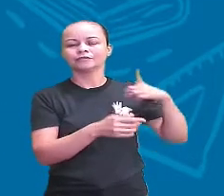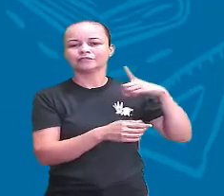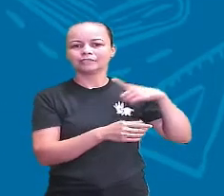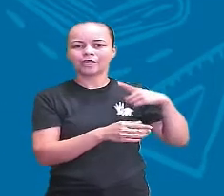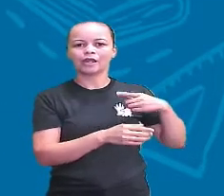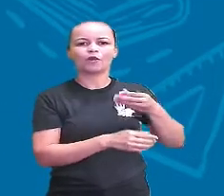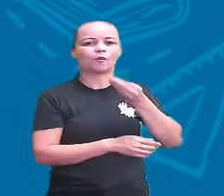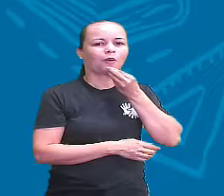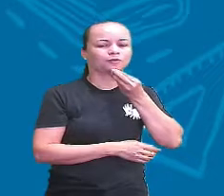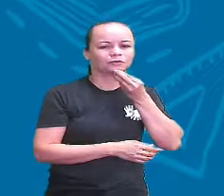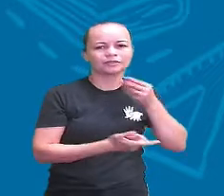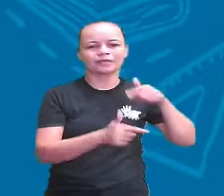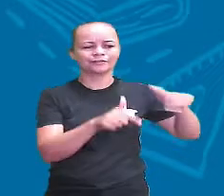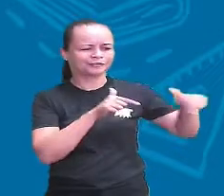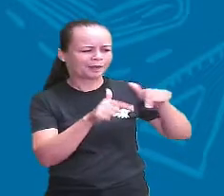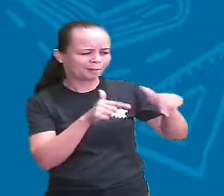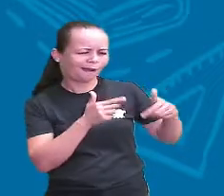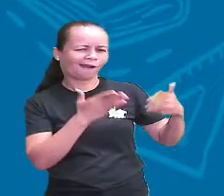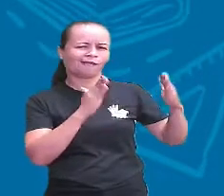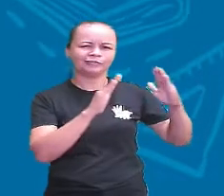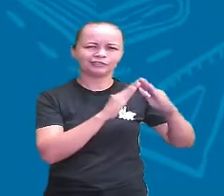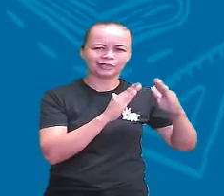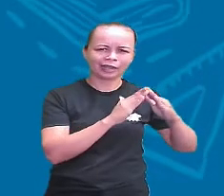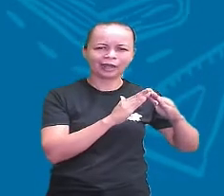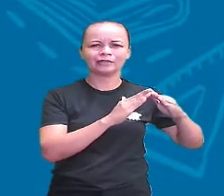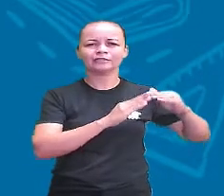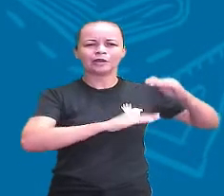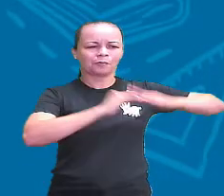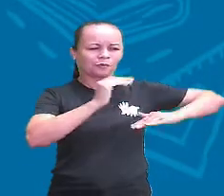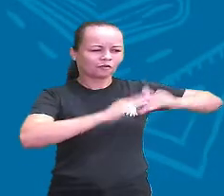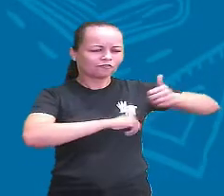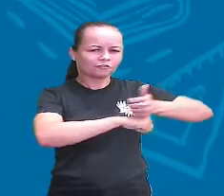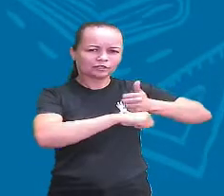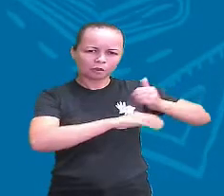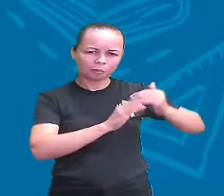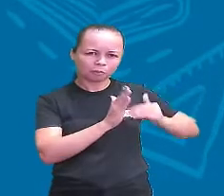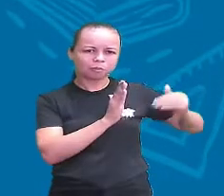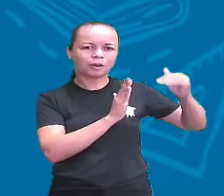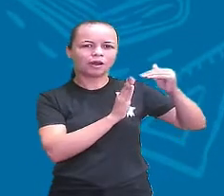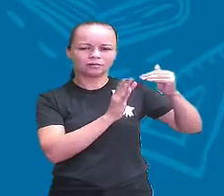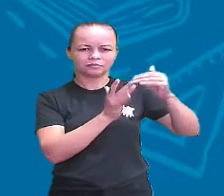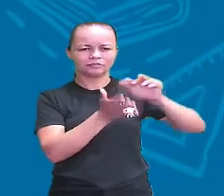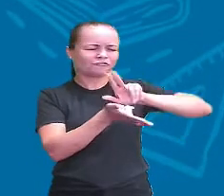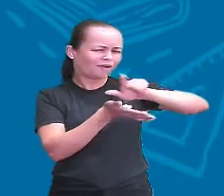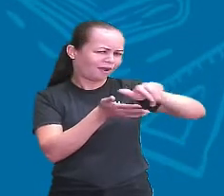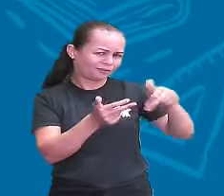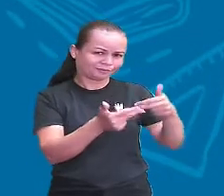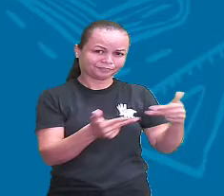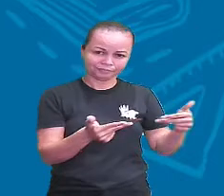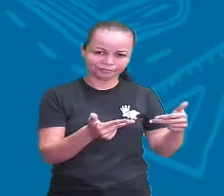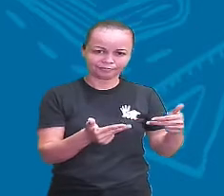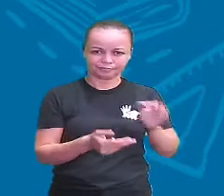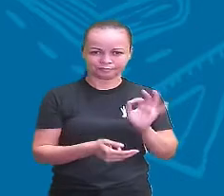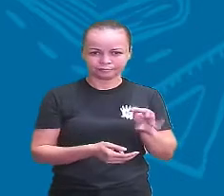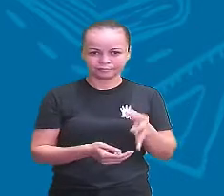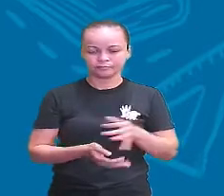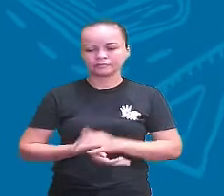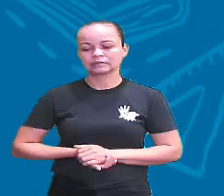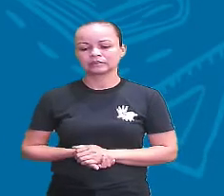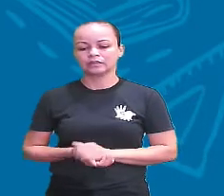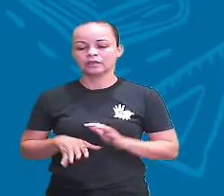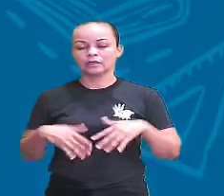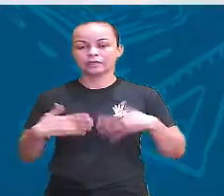de emprego como de moradia, crescimento profissional, várias situações, tá certo? Então,